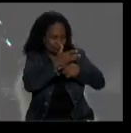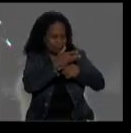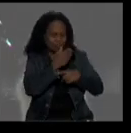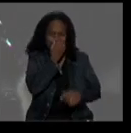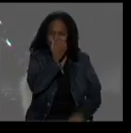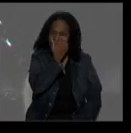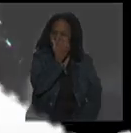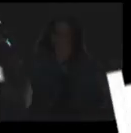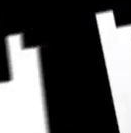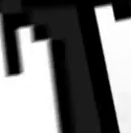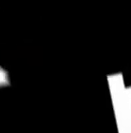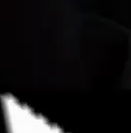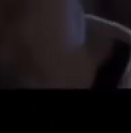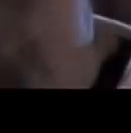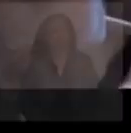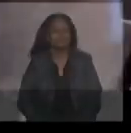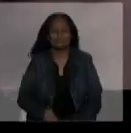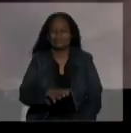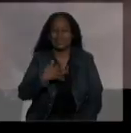teu documentário.